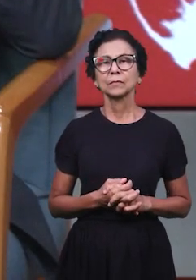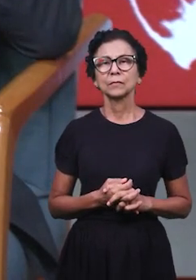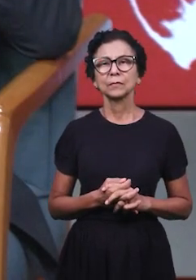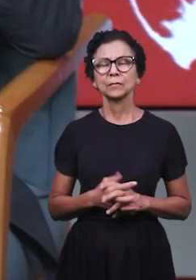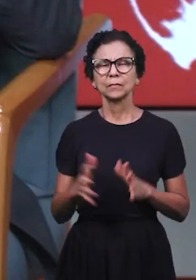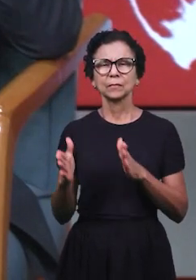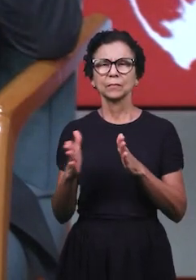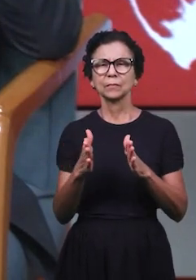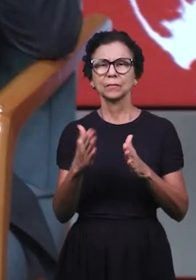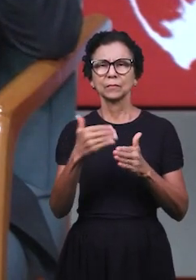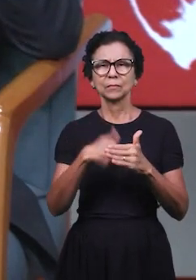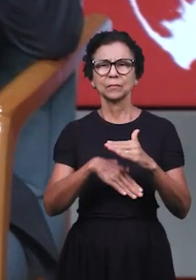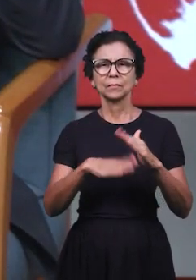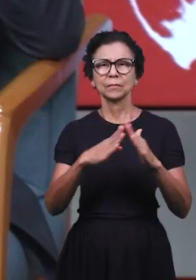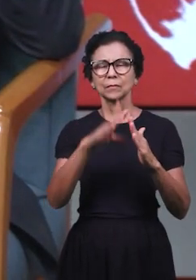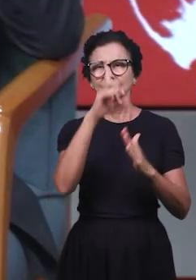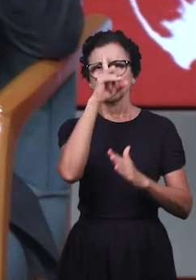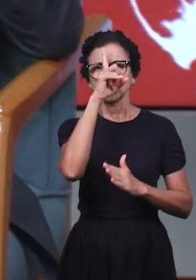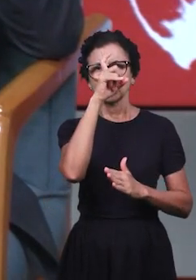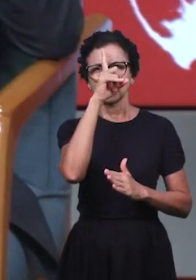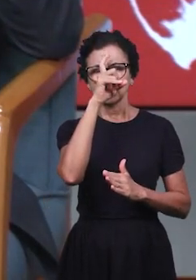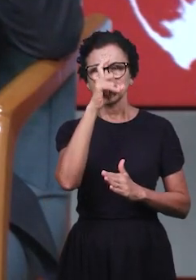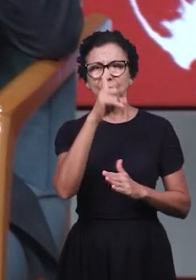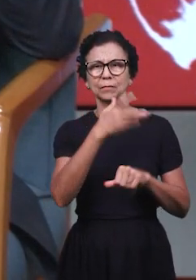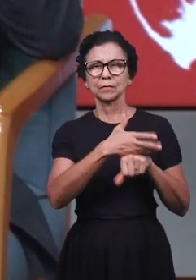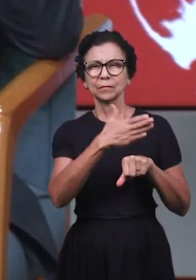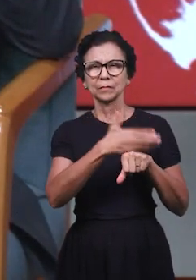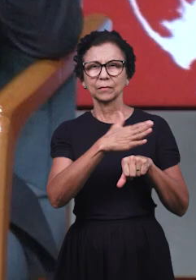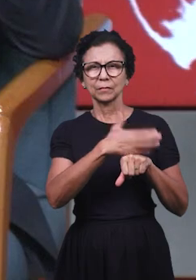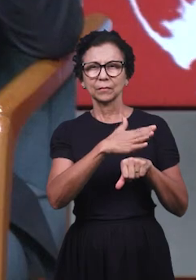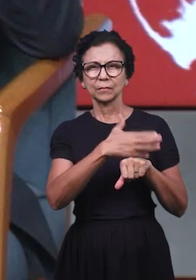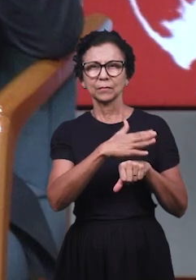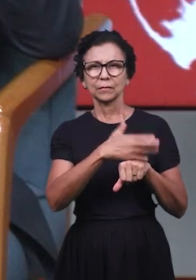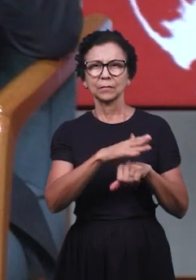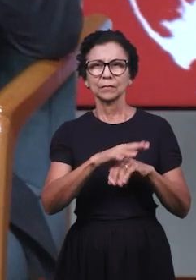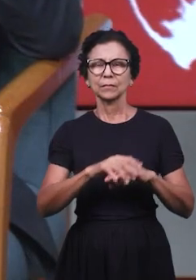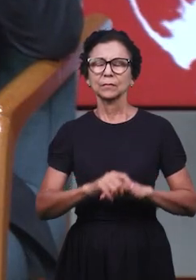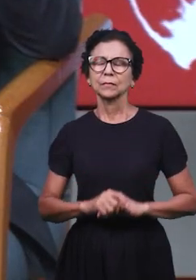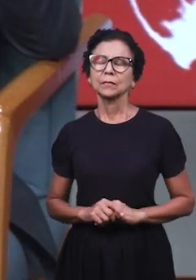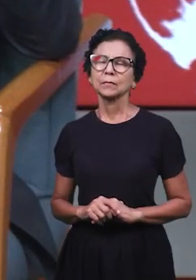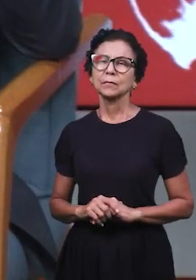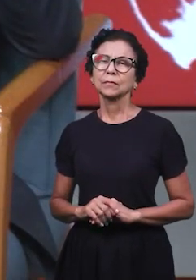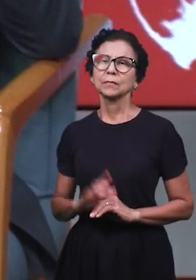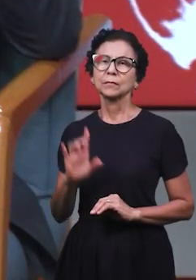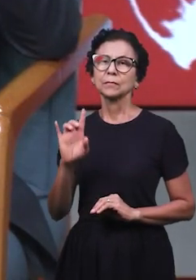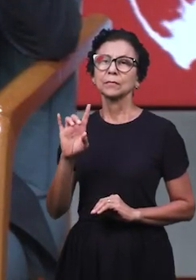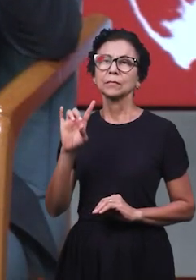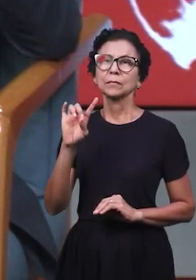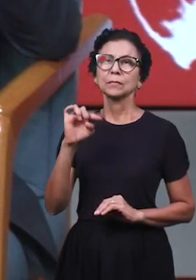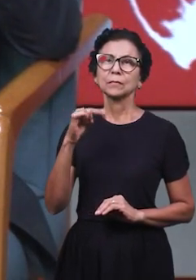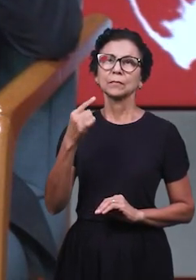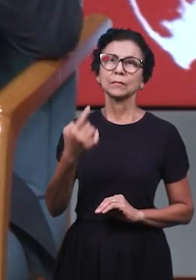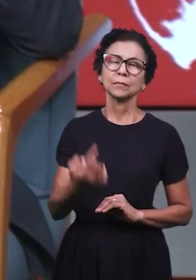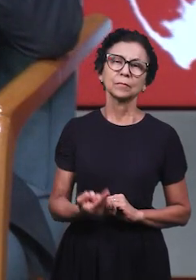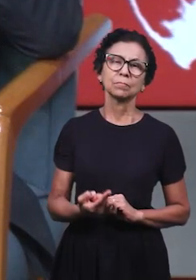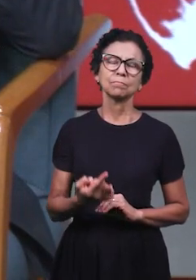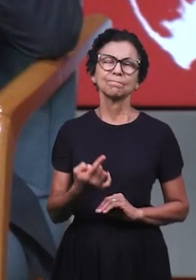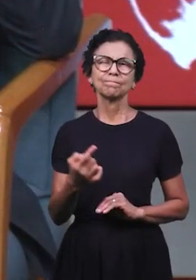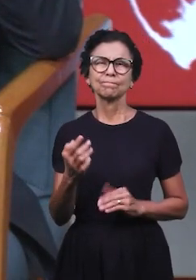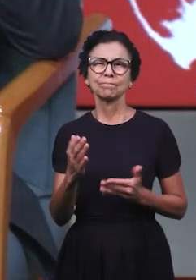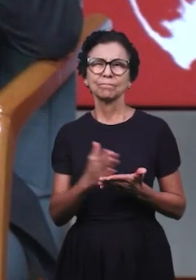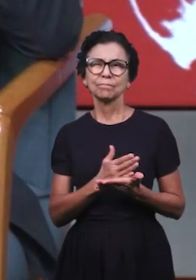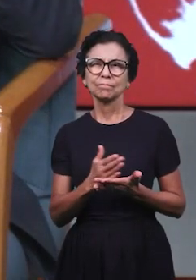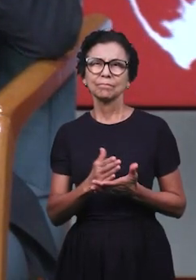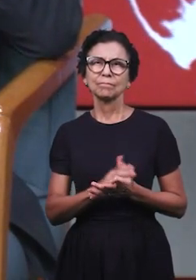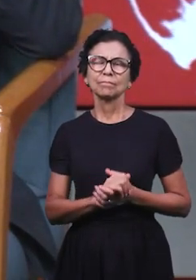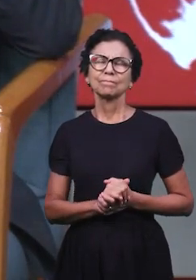Clínicas. Quando eu saí, queria começar vida profissional, arranjei um empregozinho, ganhar alguma coisinha, mas